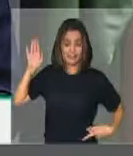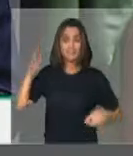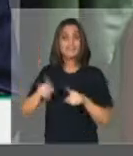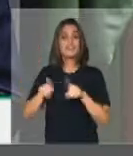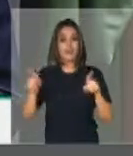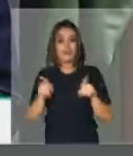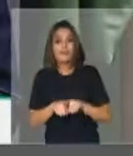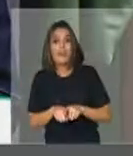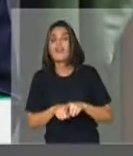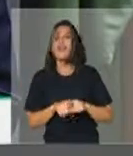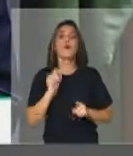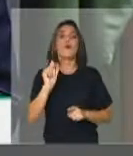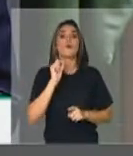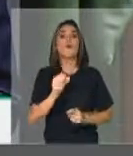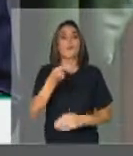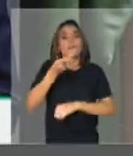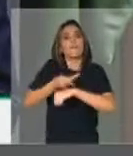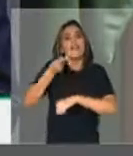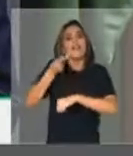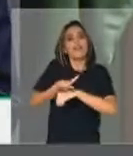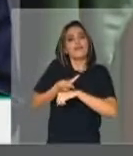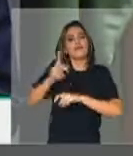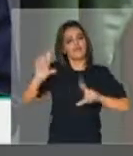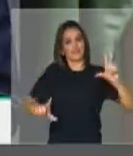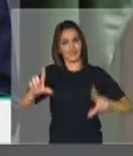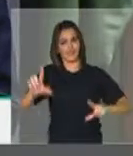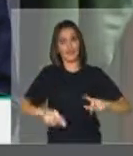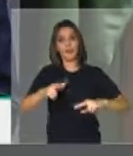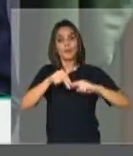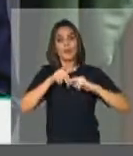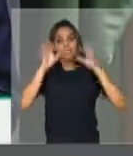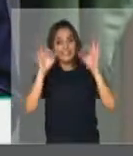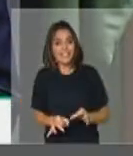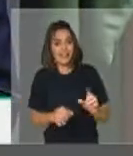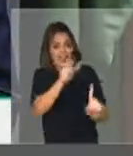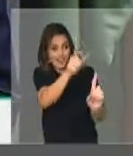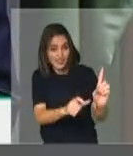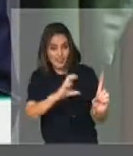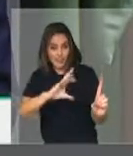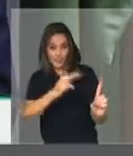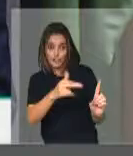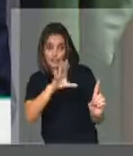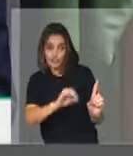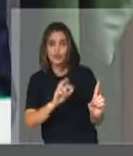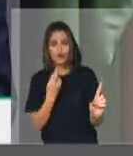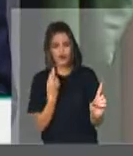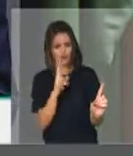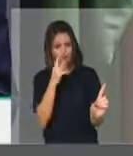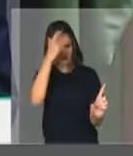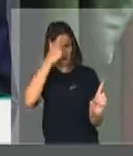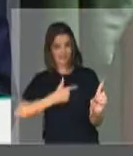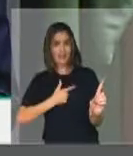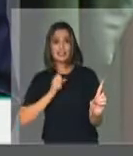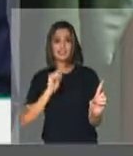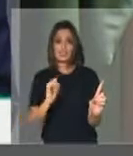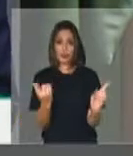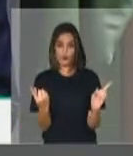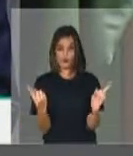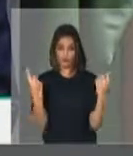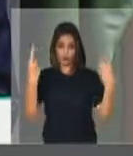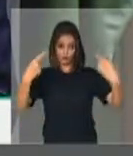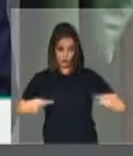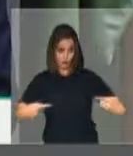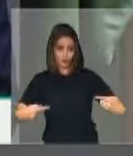imprensa, tendo a certeza de que você me representava, pois também, se não disputasse com você,